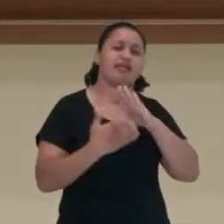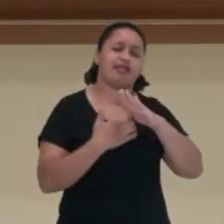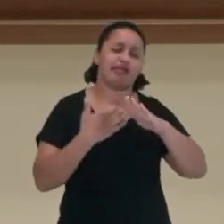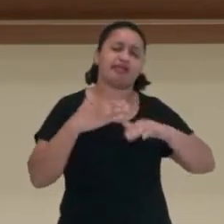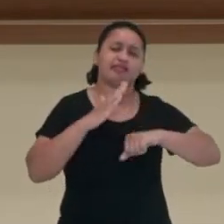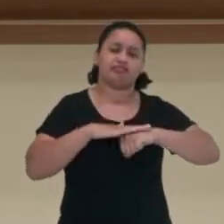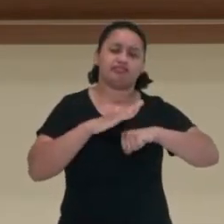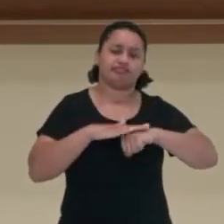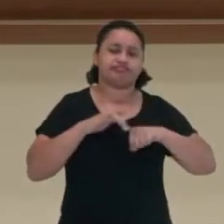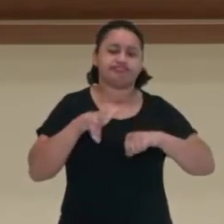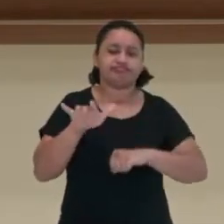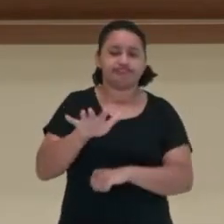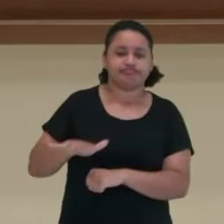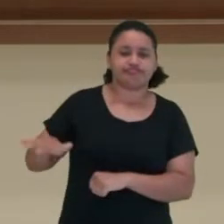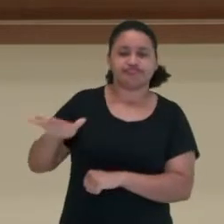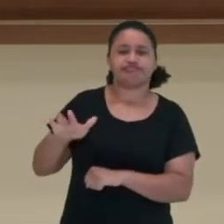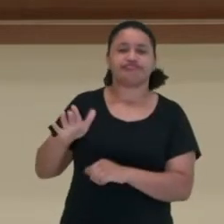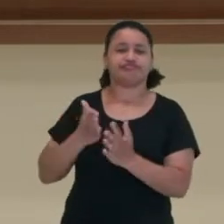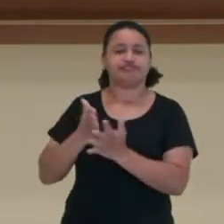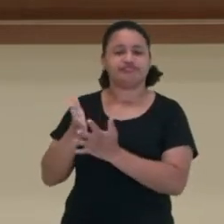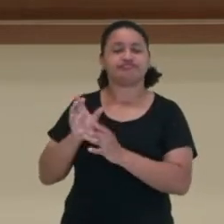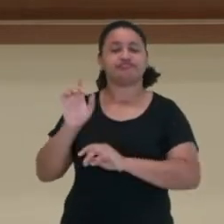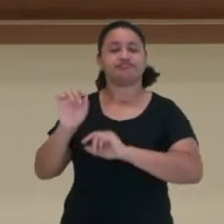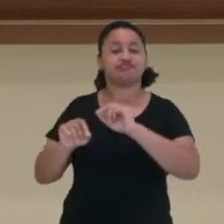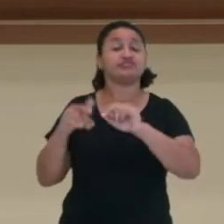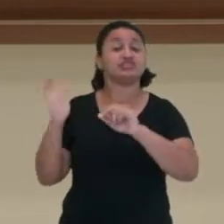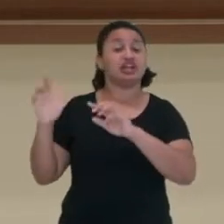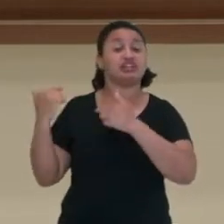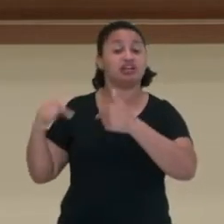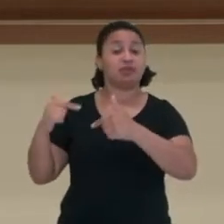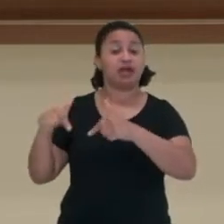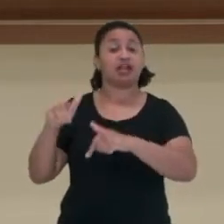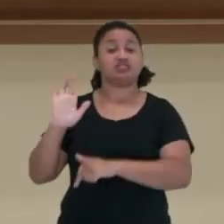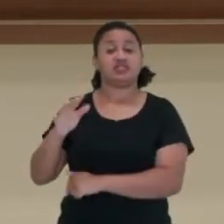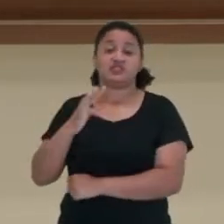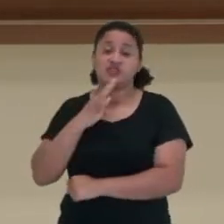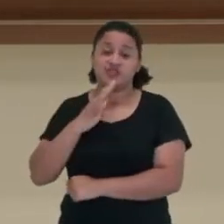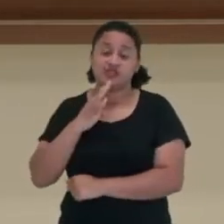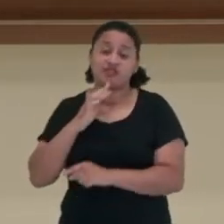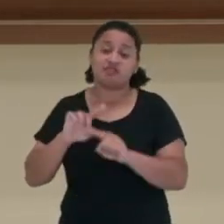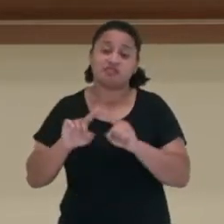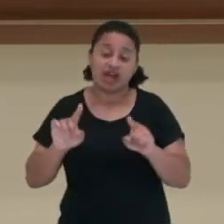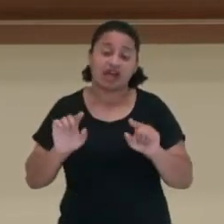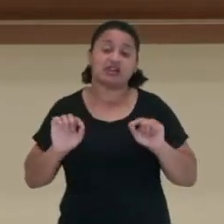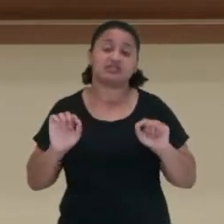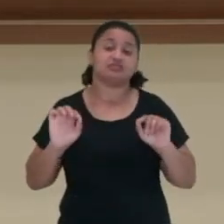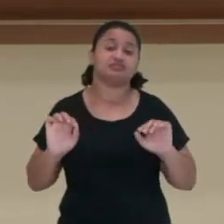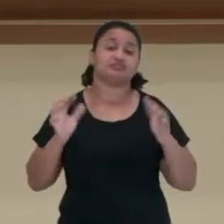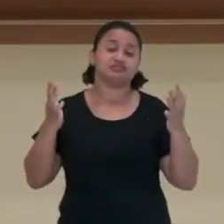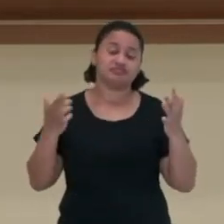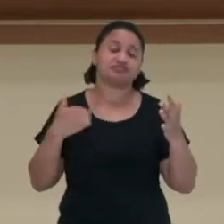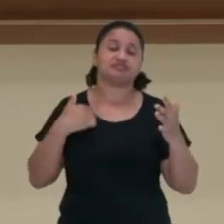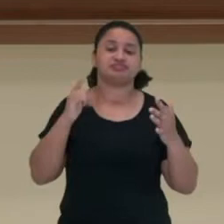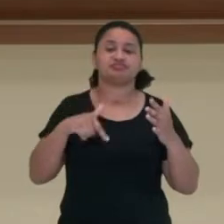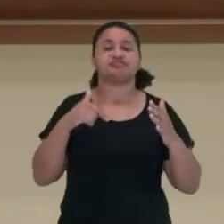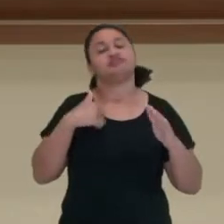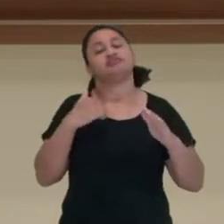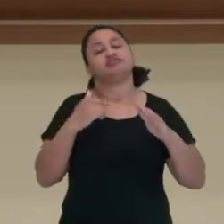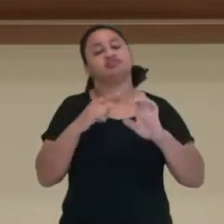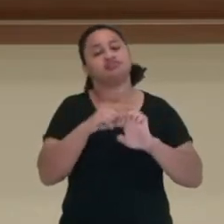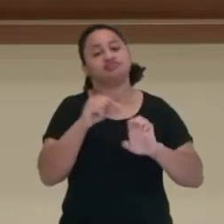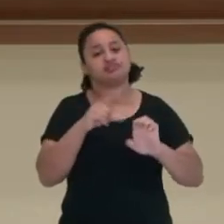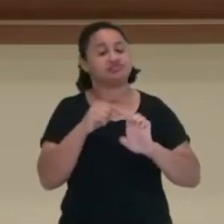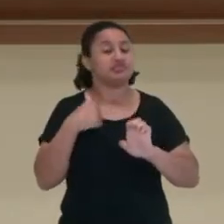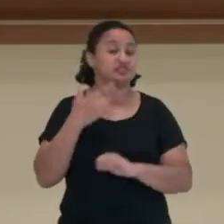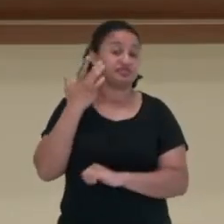daquele área, daquele ramo que ele já trabalhava. Mas às vezes o empreendedor não sabe em